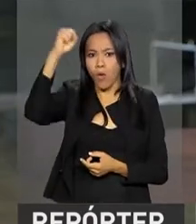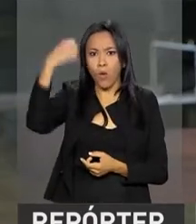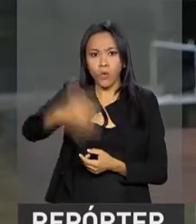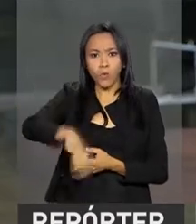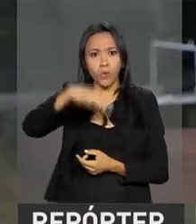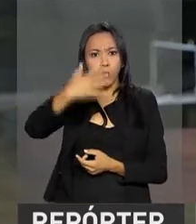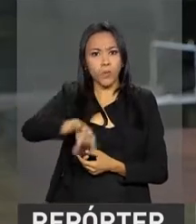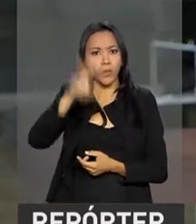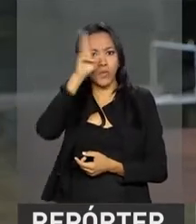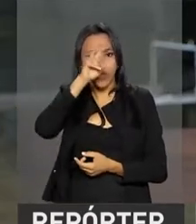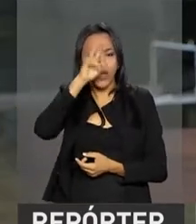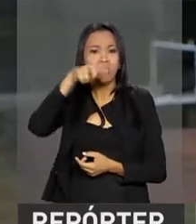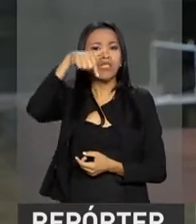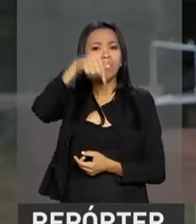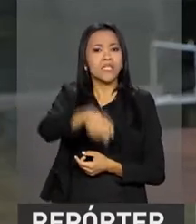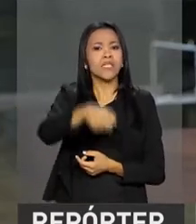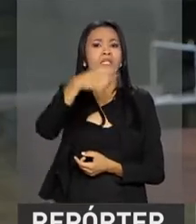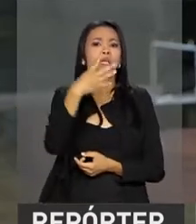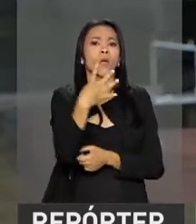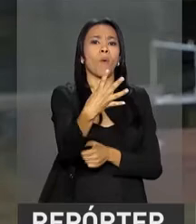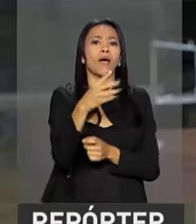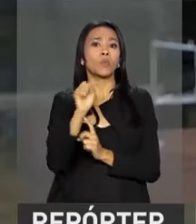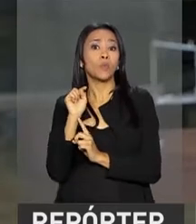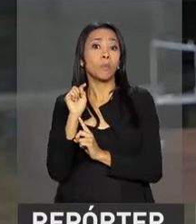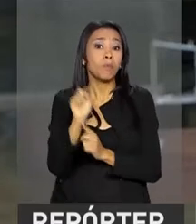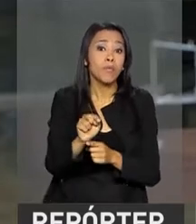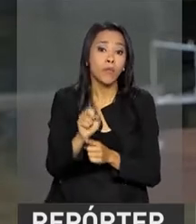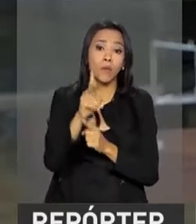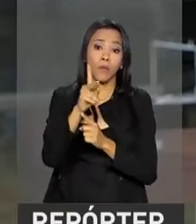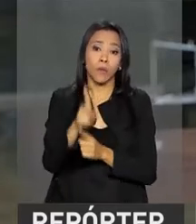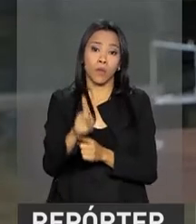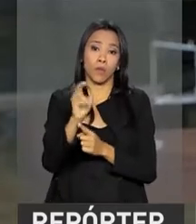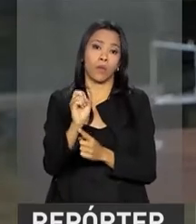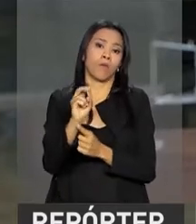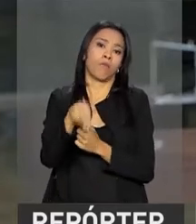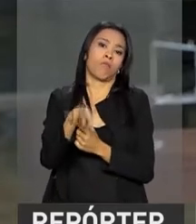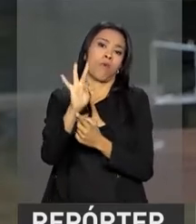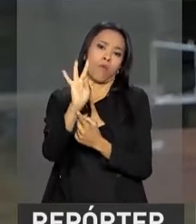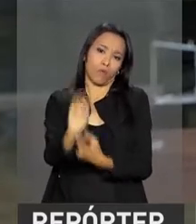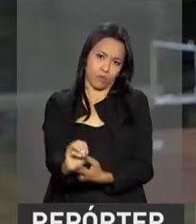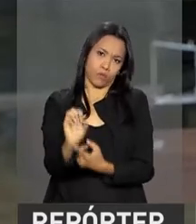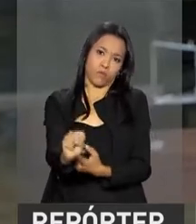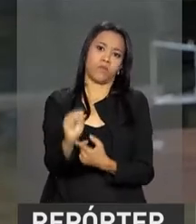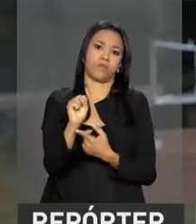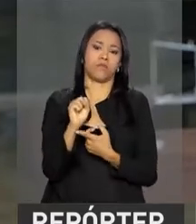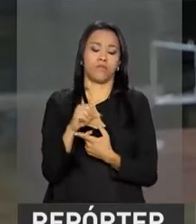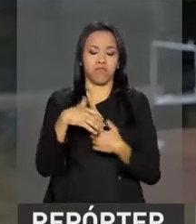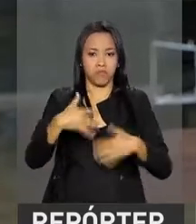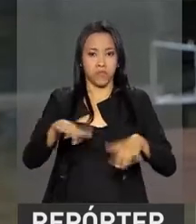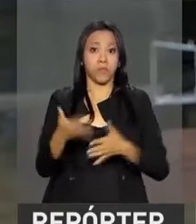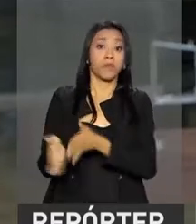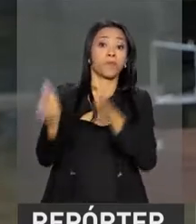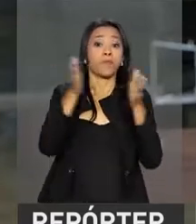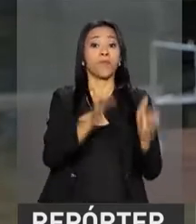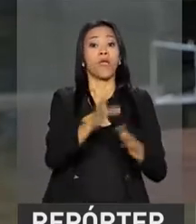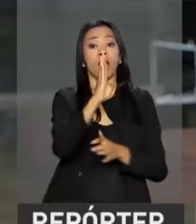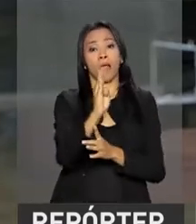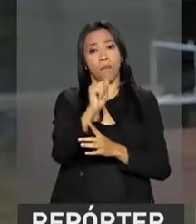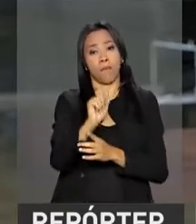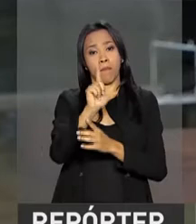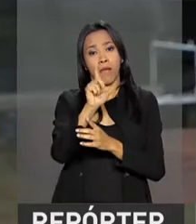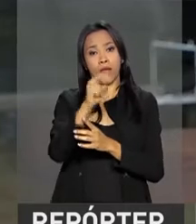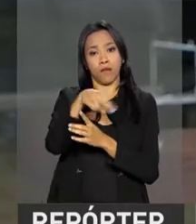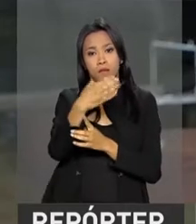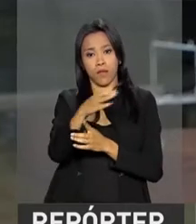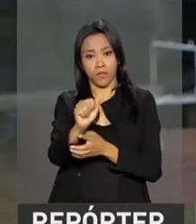histórico, superou 74 mil pontos, no maior nível já registrado. A balança comercial brasileira, ela também segue